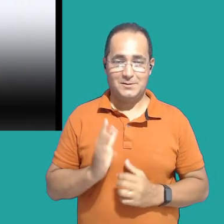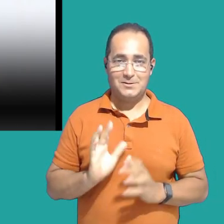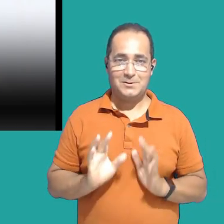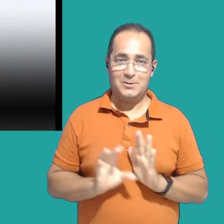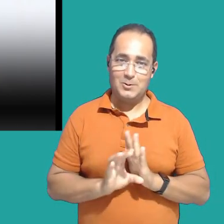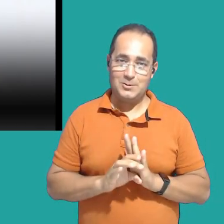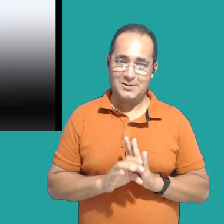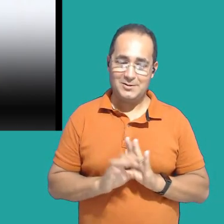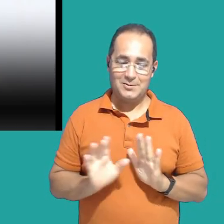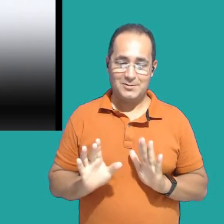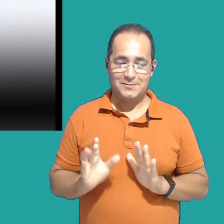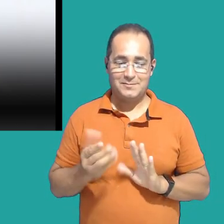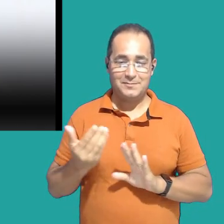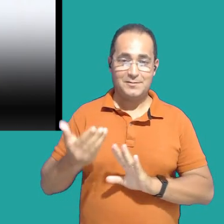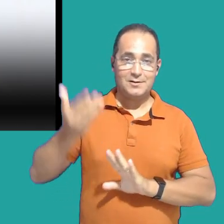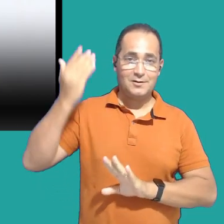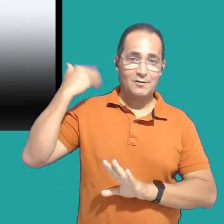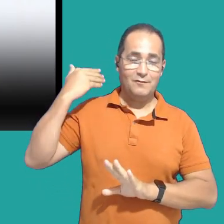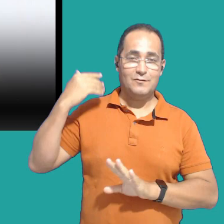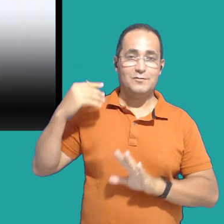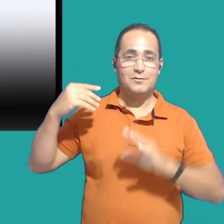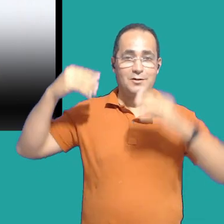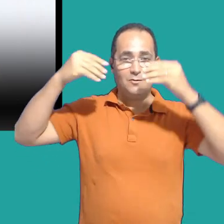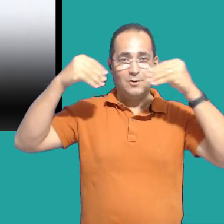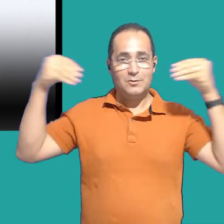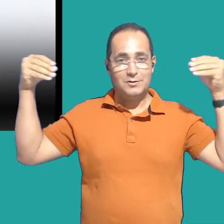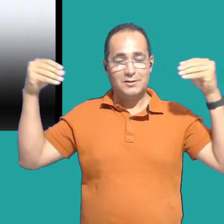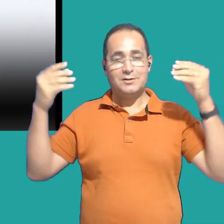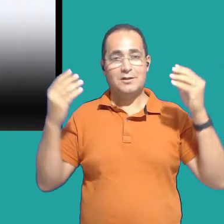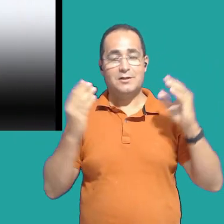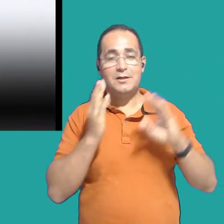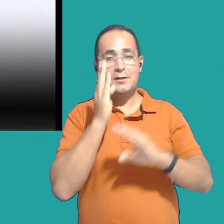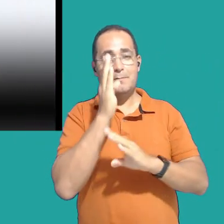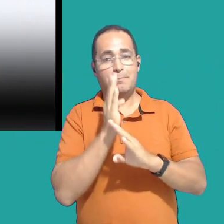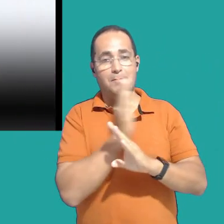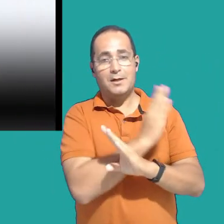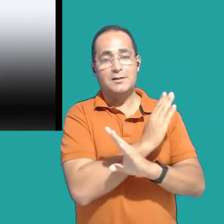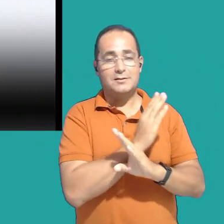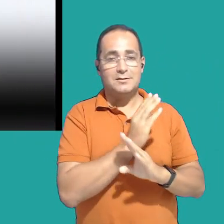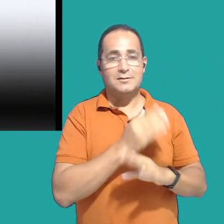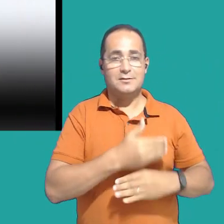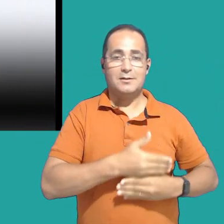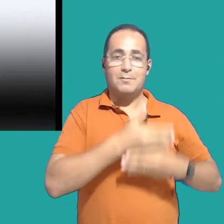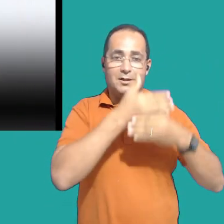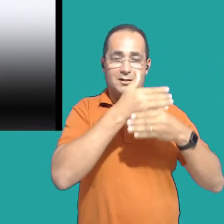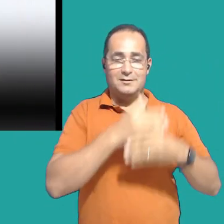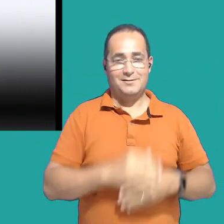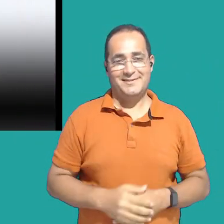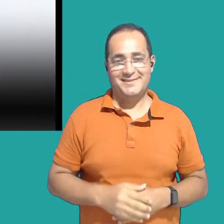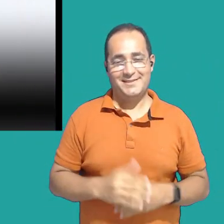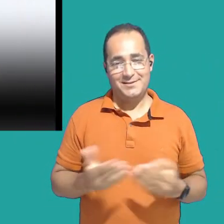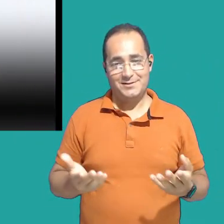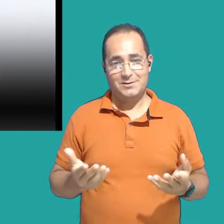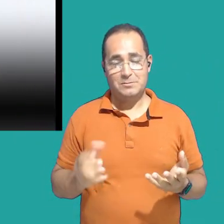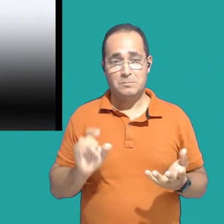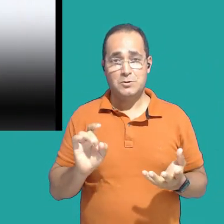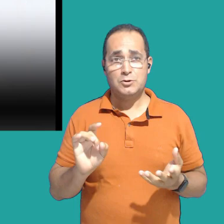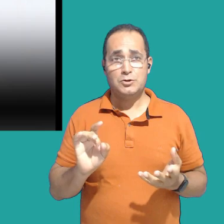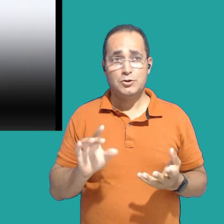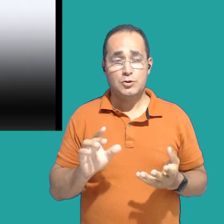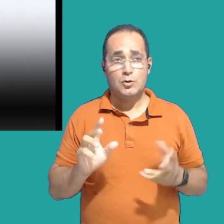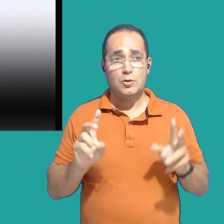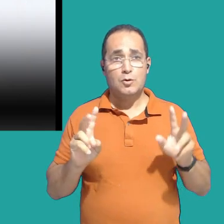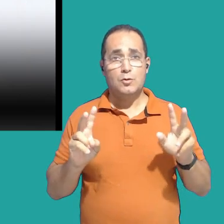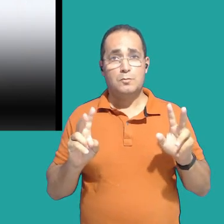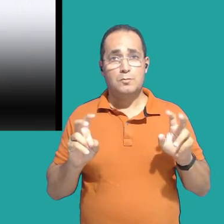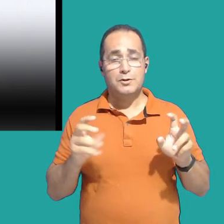é Um conceitual. destaque. Ao fundo tem uma cortina e parte da parede. Acho que é isso. Bom,